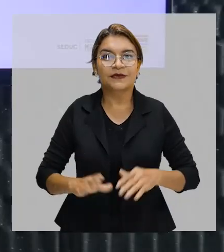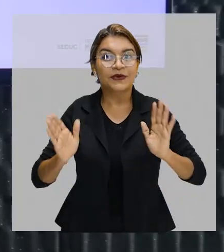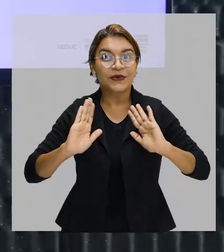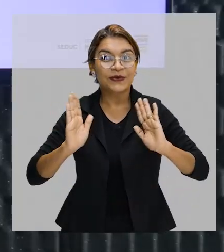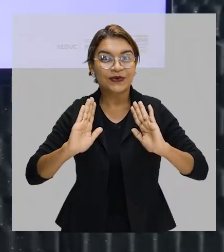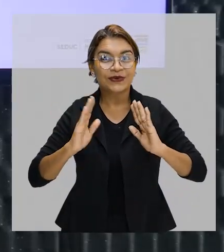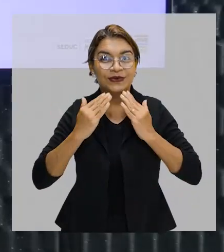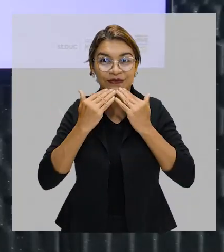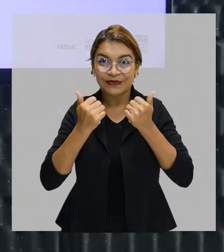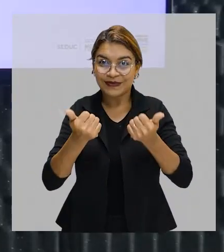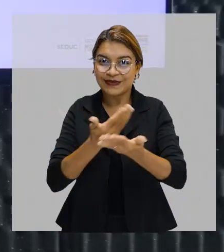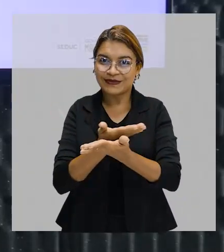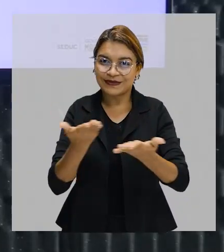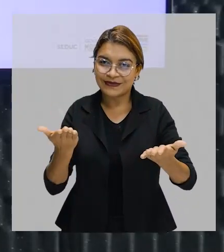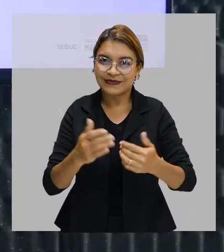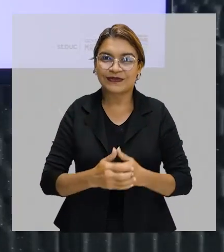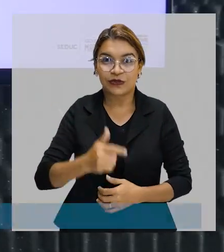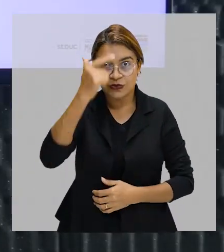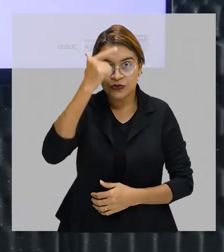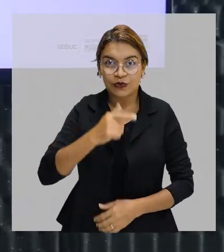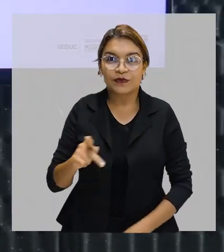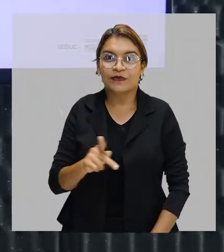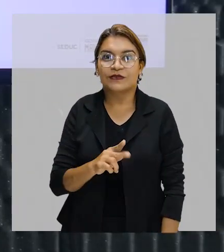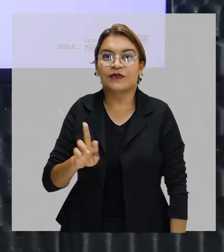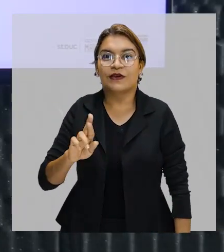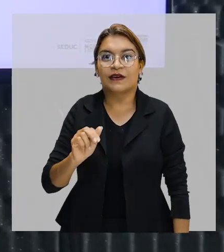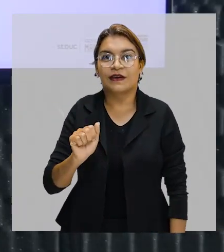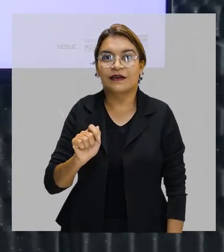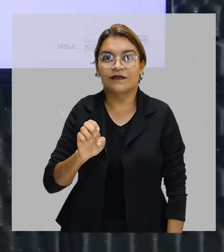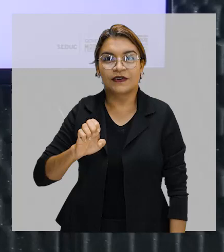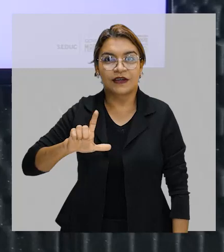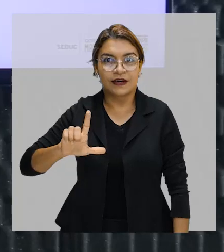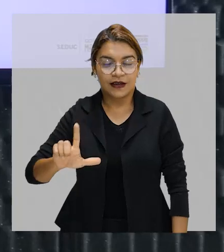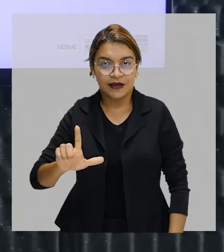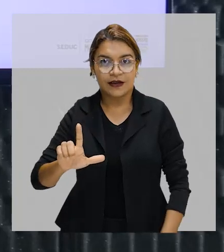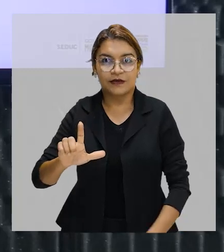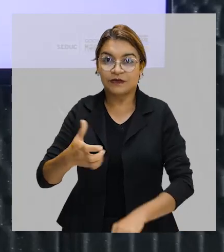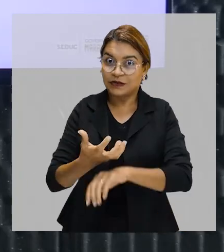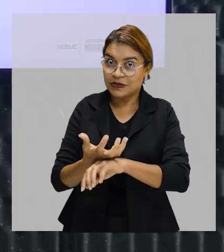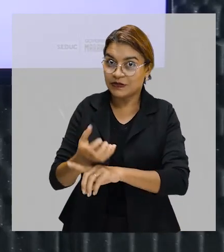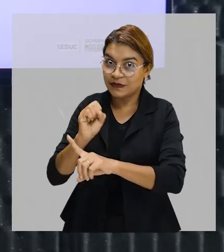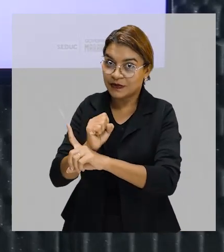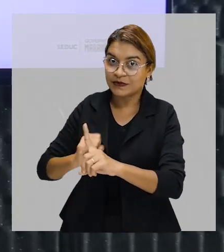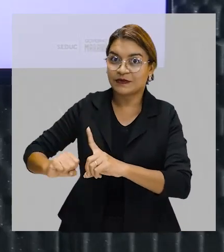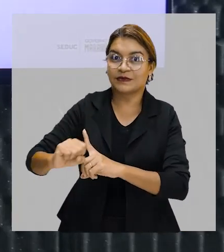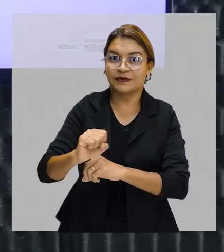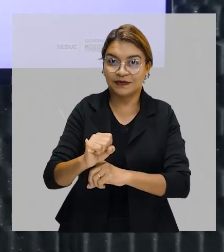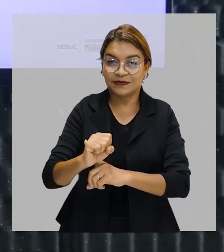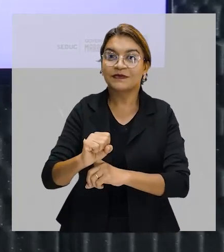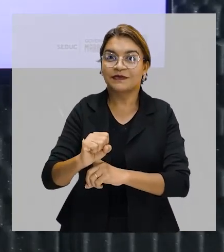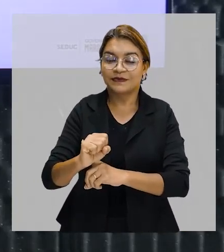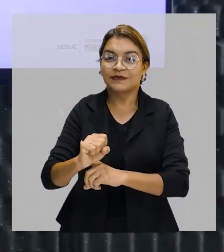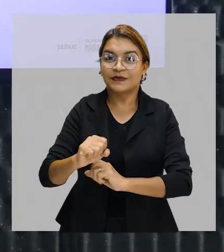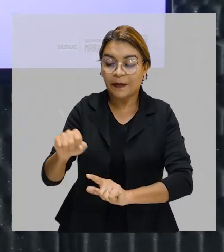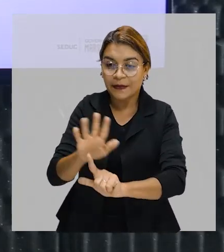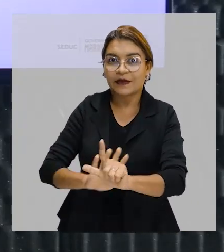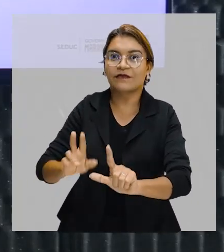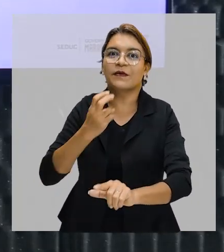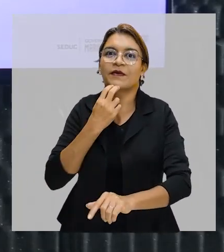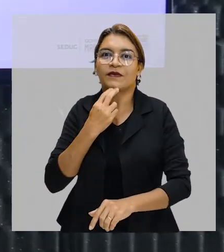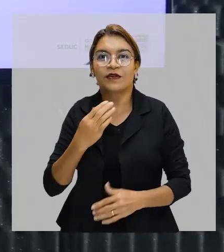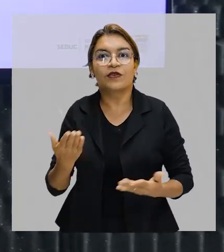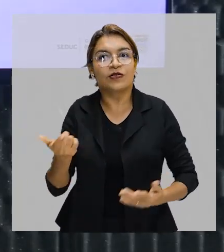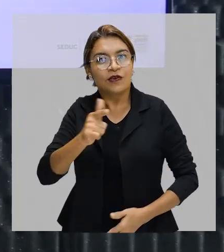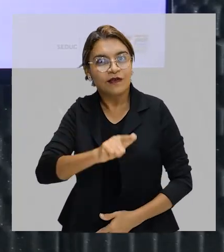Fala galera, tudo bem com vocês? Aqui quem fala é o professor Rafael Carlos, de Sociologia, da plataforma Gonçalves Dias. E a gente está aqui para mais